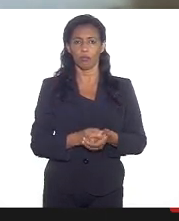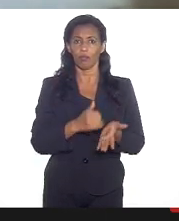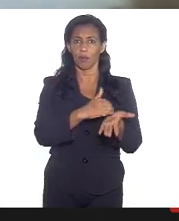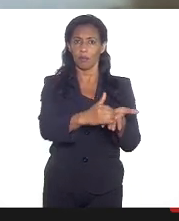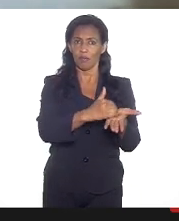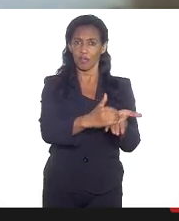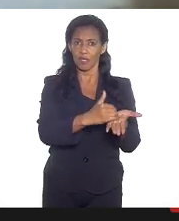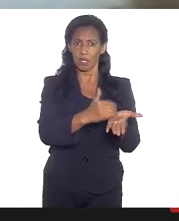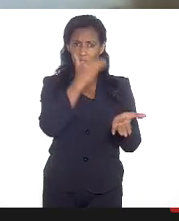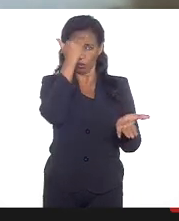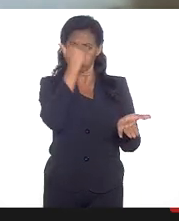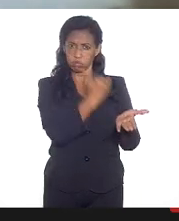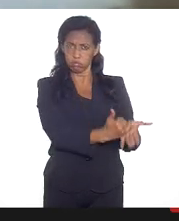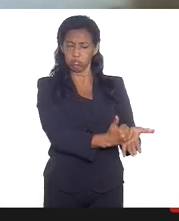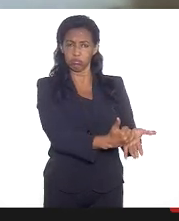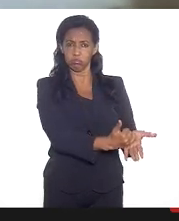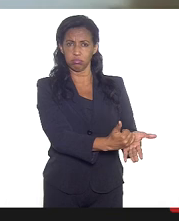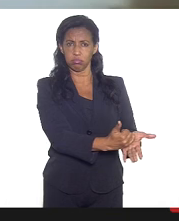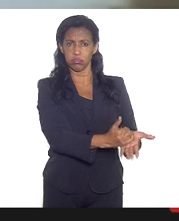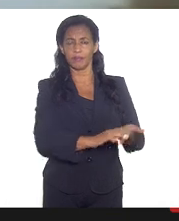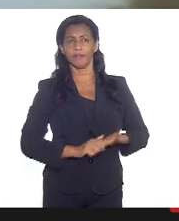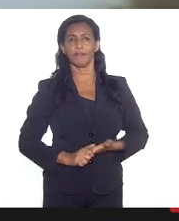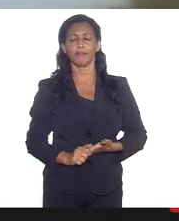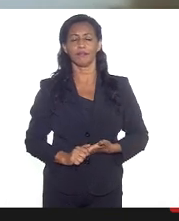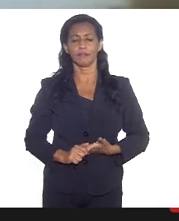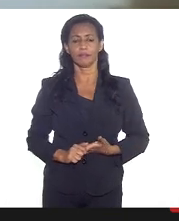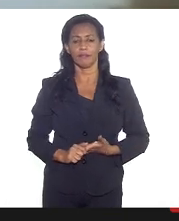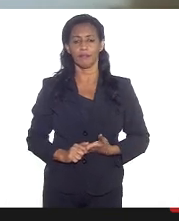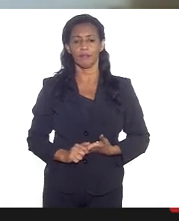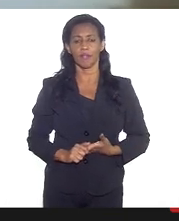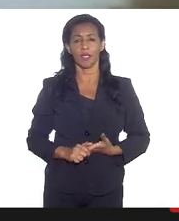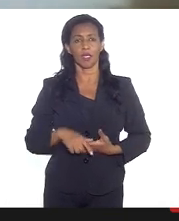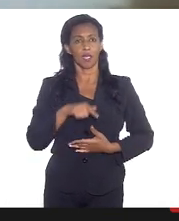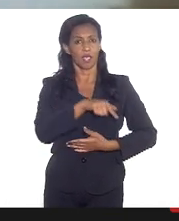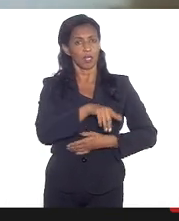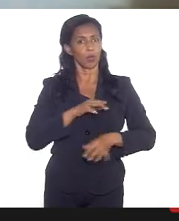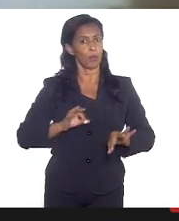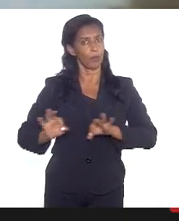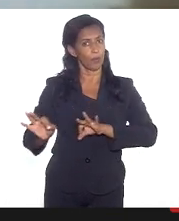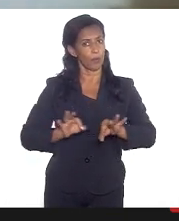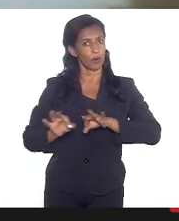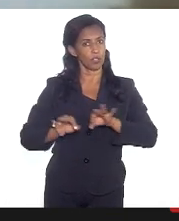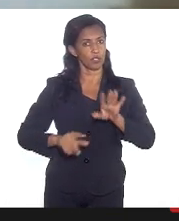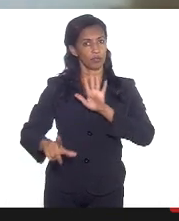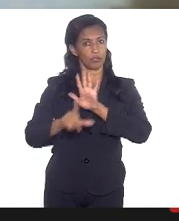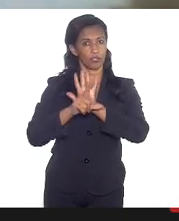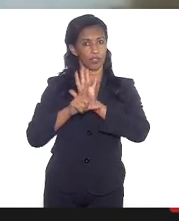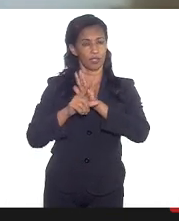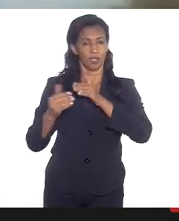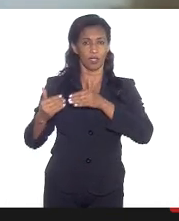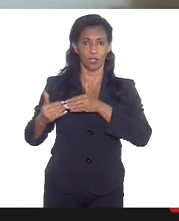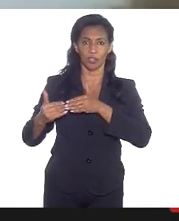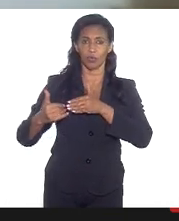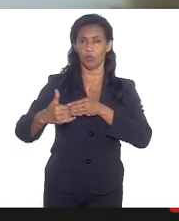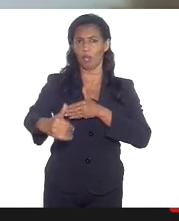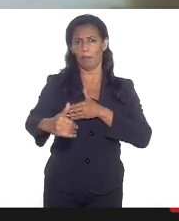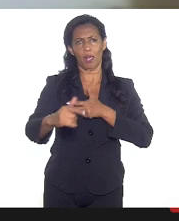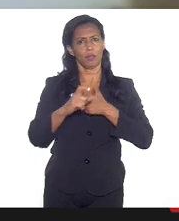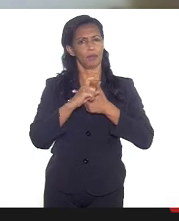Fazenda. E cá entre nós, em projeto de lei, a gente não dá prazo para